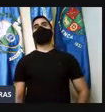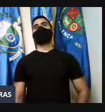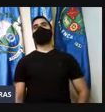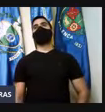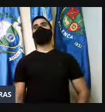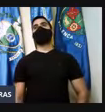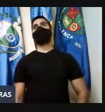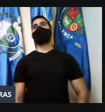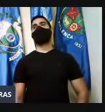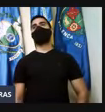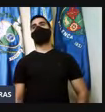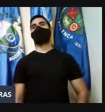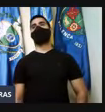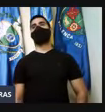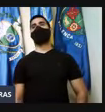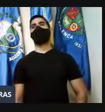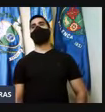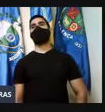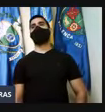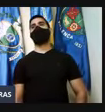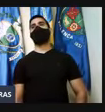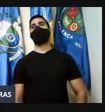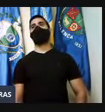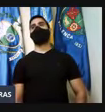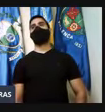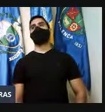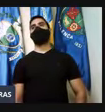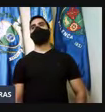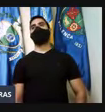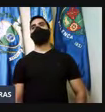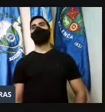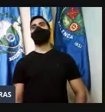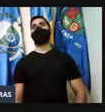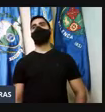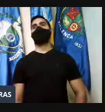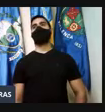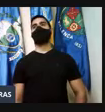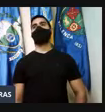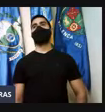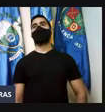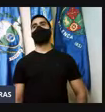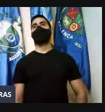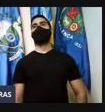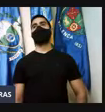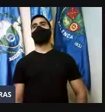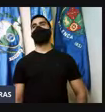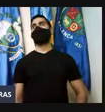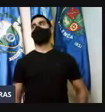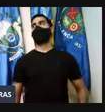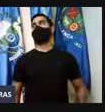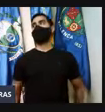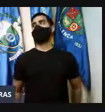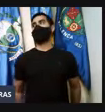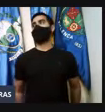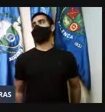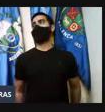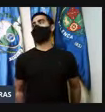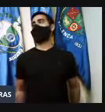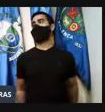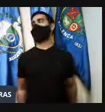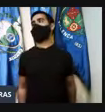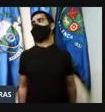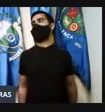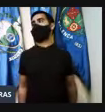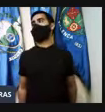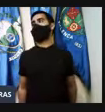Antônio aprova. Marcelo justificado. Marcos da Silva Marques. Pois não. Eu também